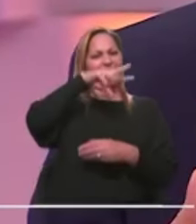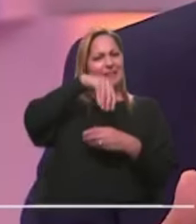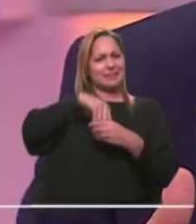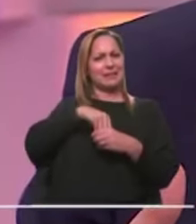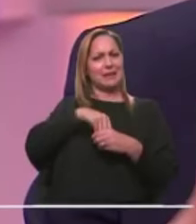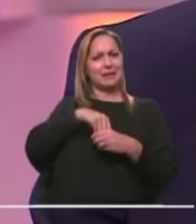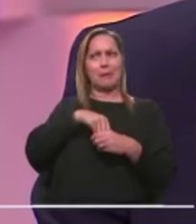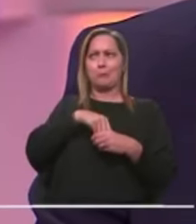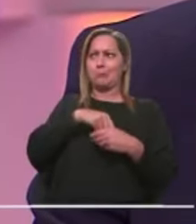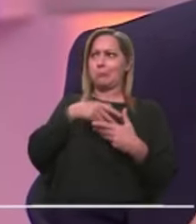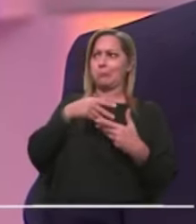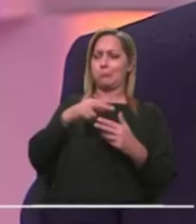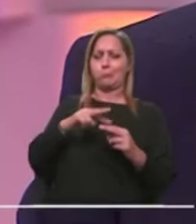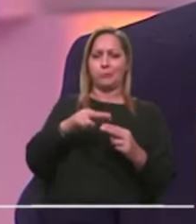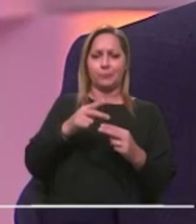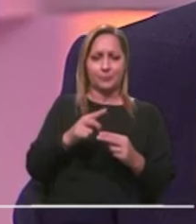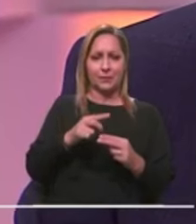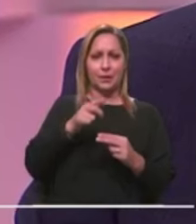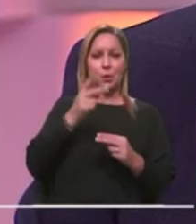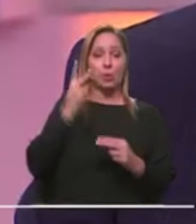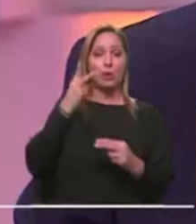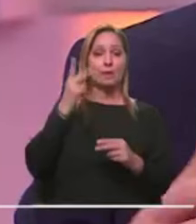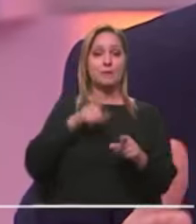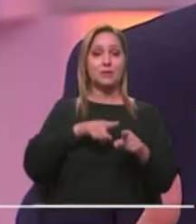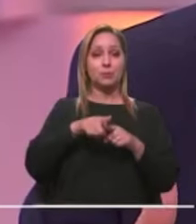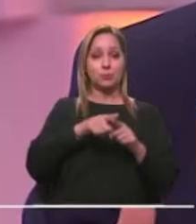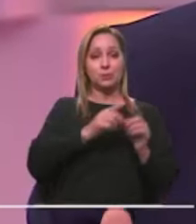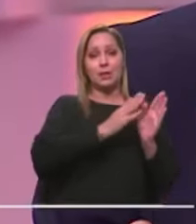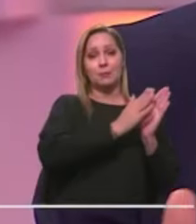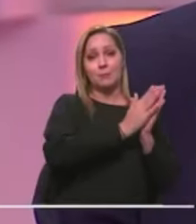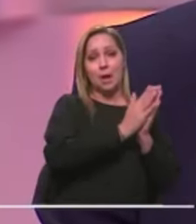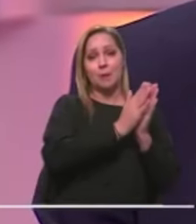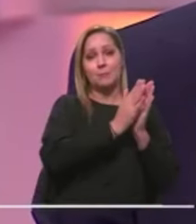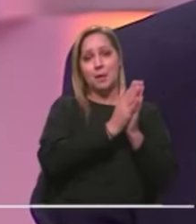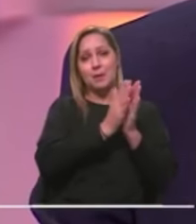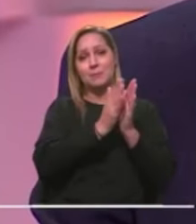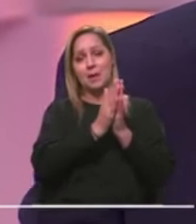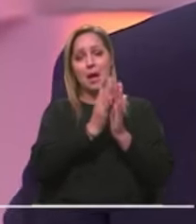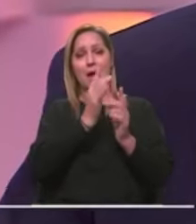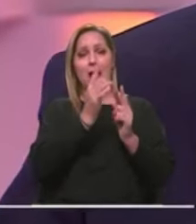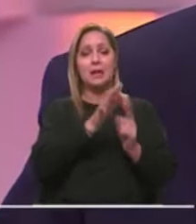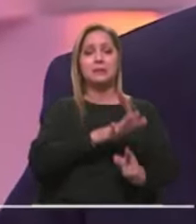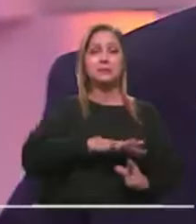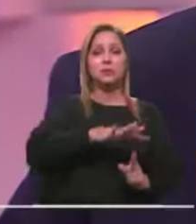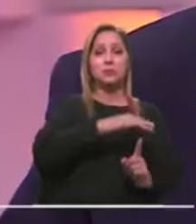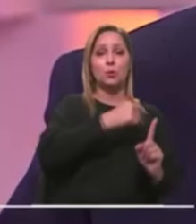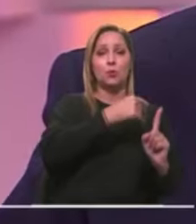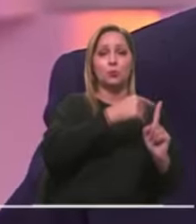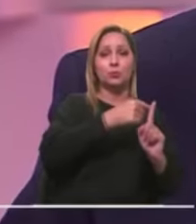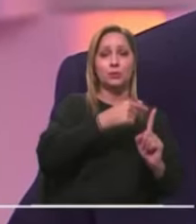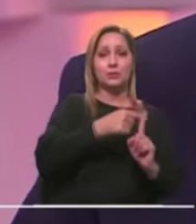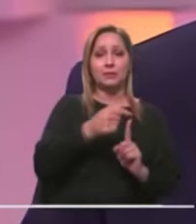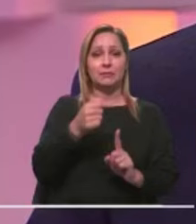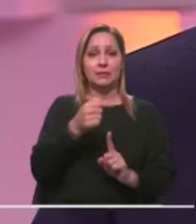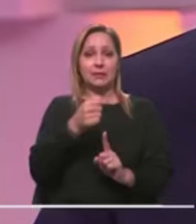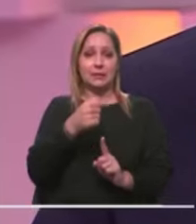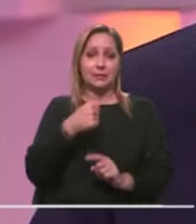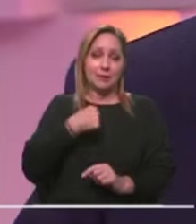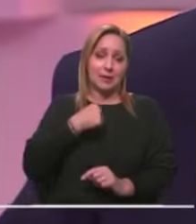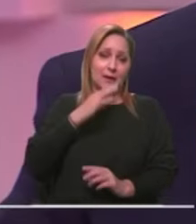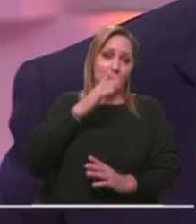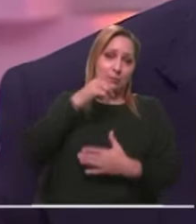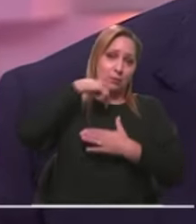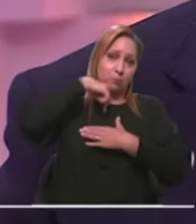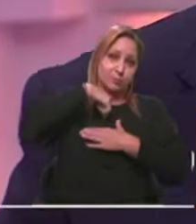na vida política vamos acumulando muitas coisas boas algumas mais fazem elas todas parte de nós não é quer dizer eu eu